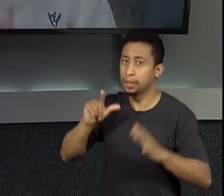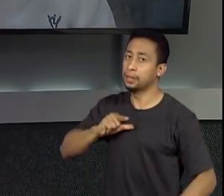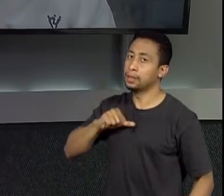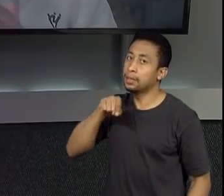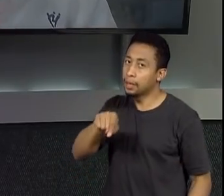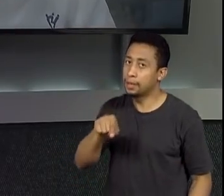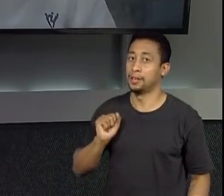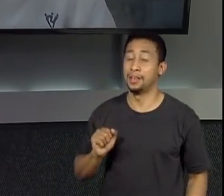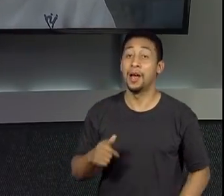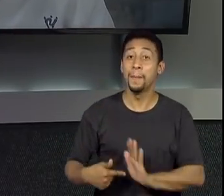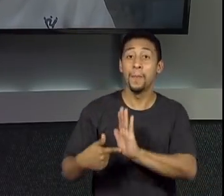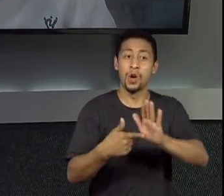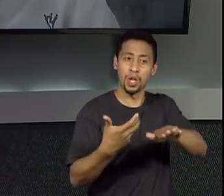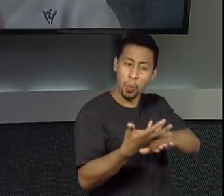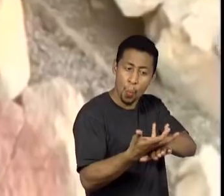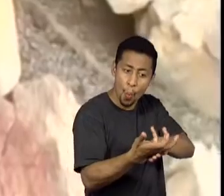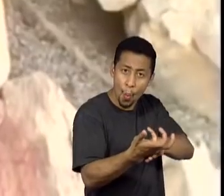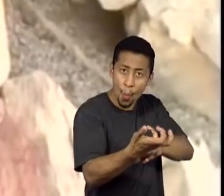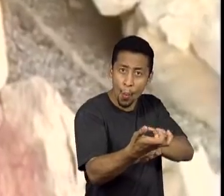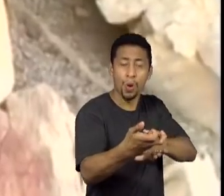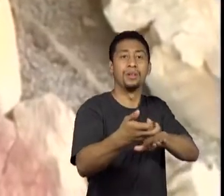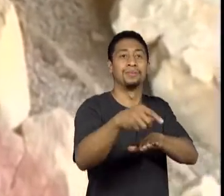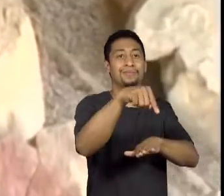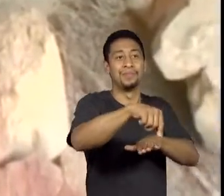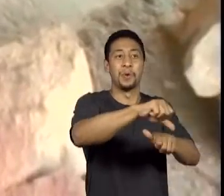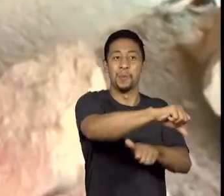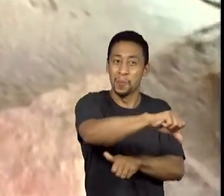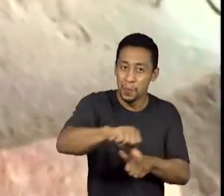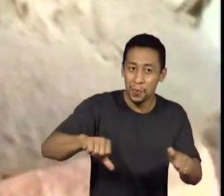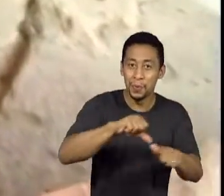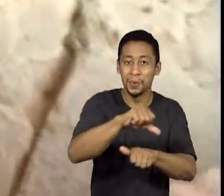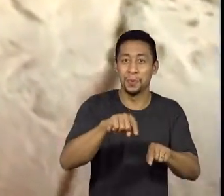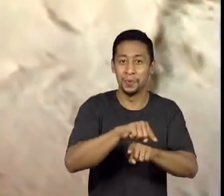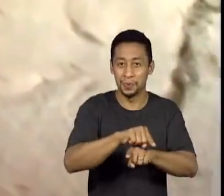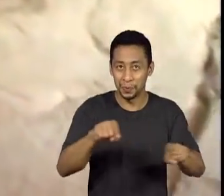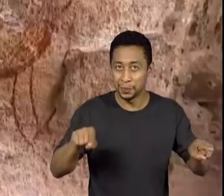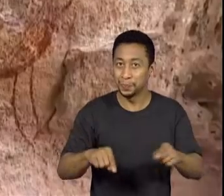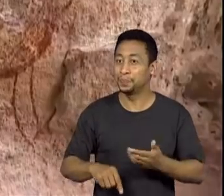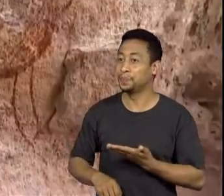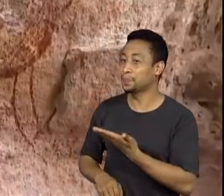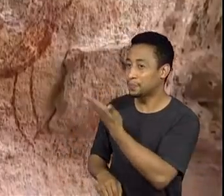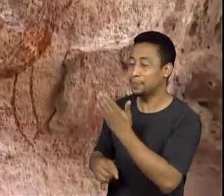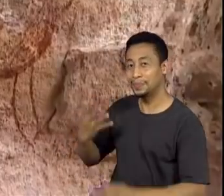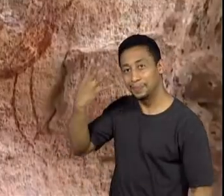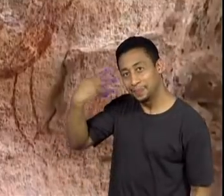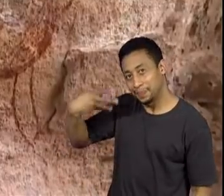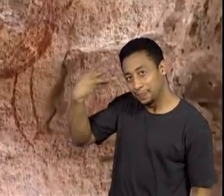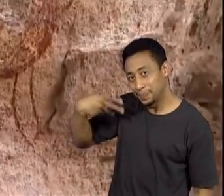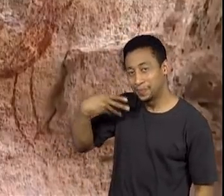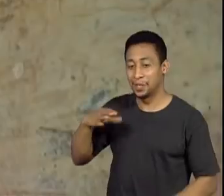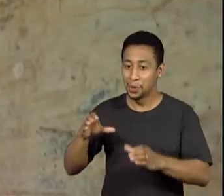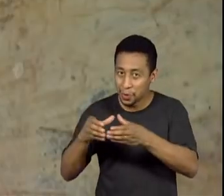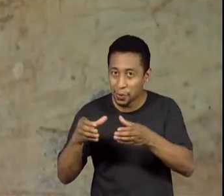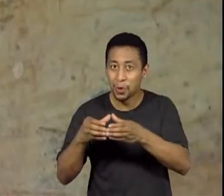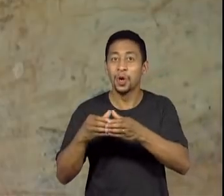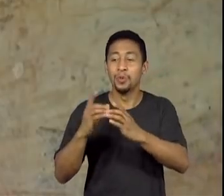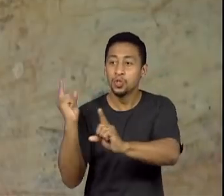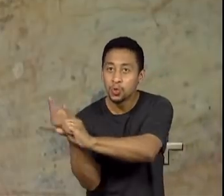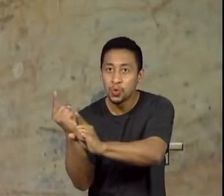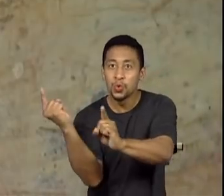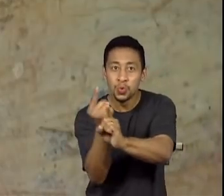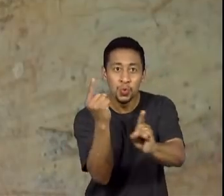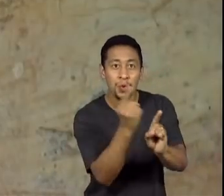fenômeno da seca na Caatinga, como já dizia Nied Guidon e as suas equipes, que descobriram pinturas rupestres também